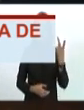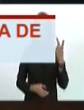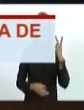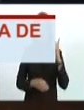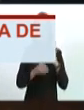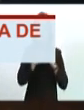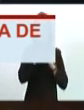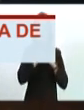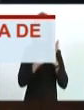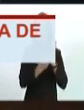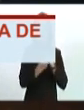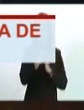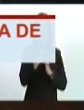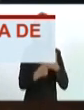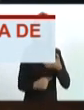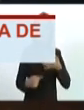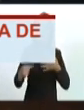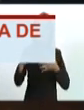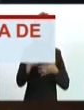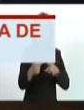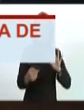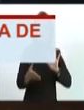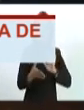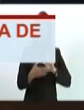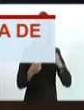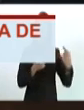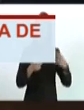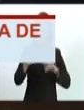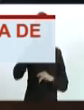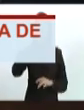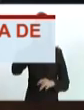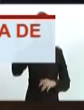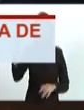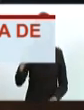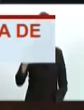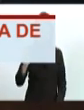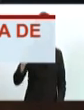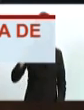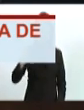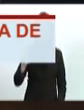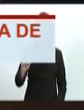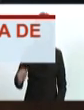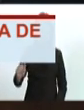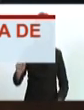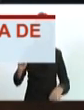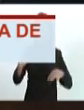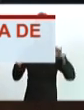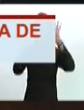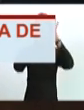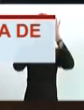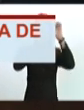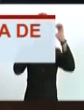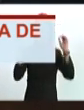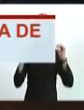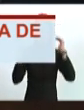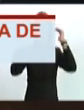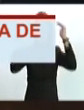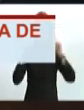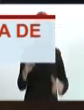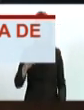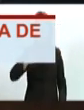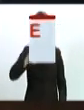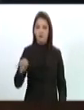aspas cabe as autoridades sanitárias regulamentarem o monitoramento e as consequências da inobservância